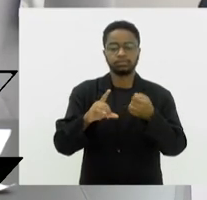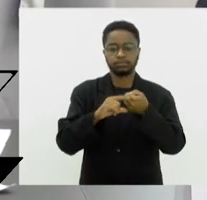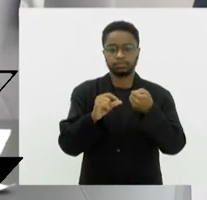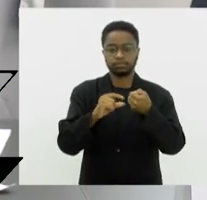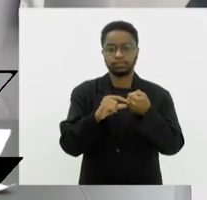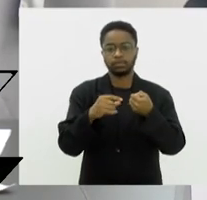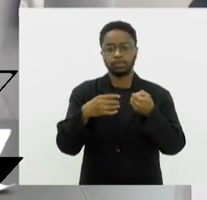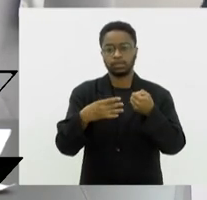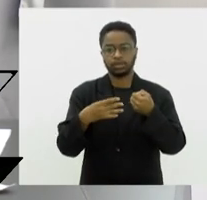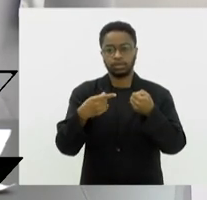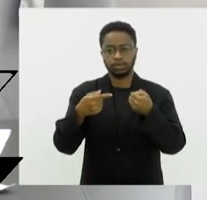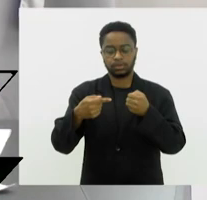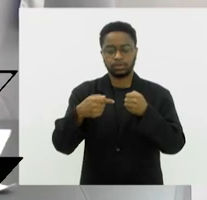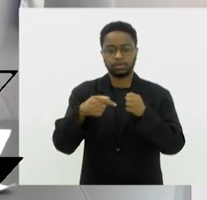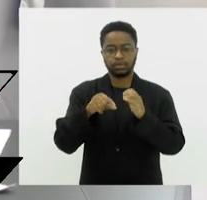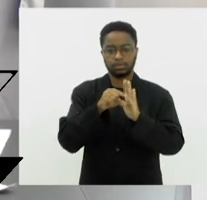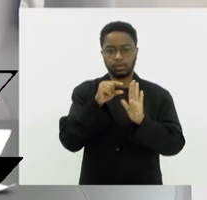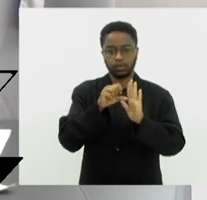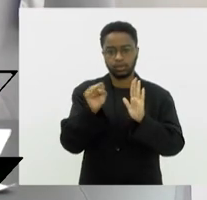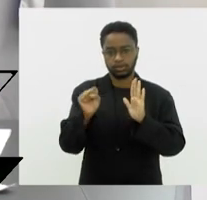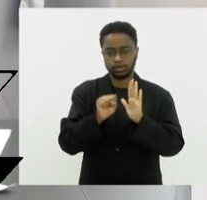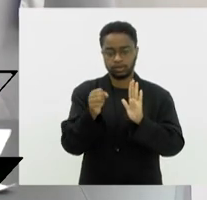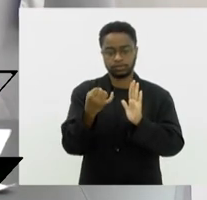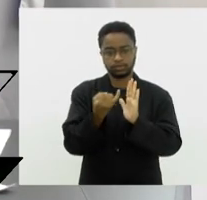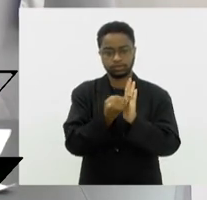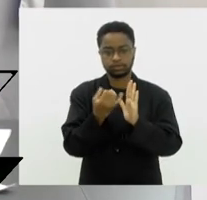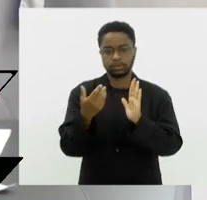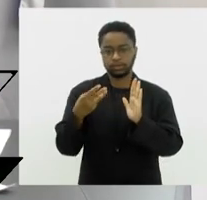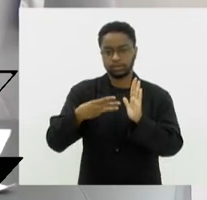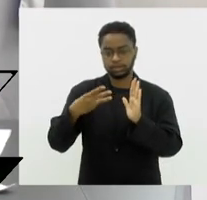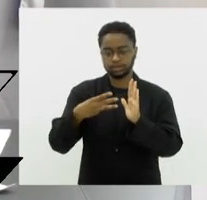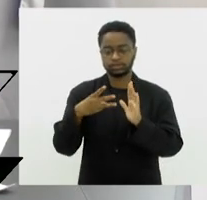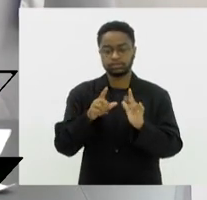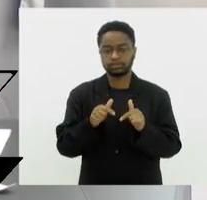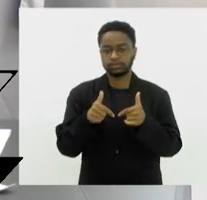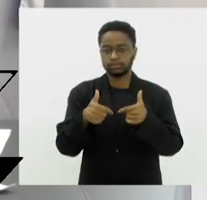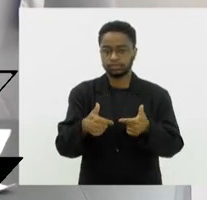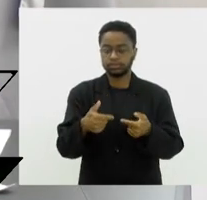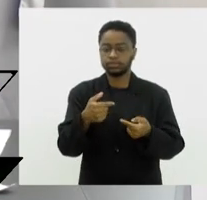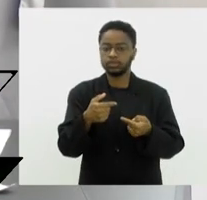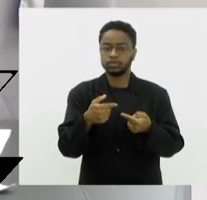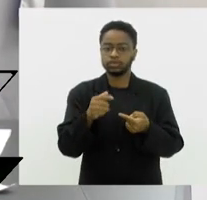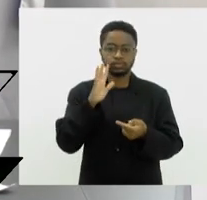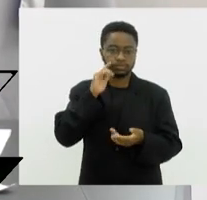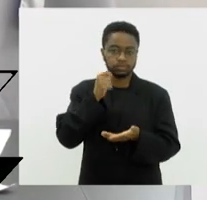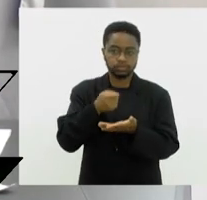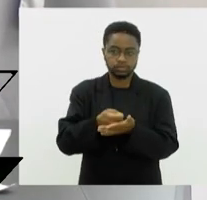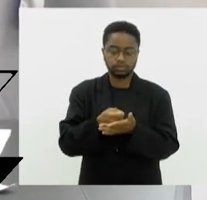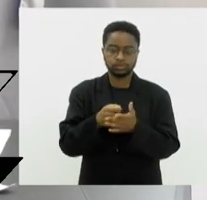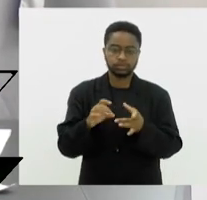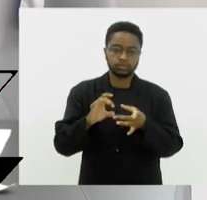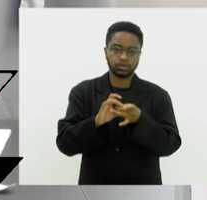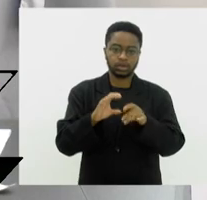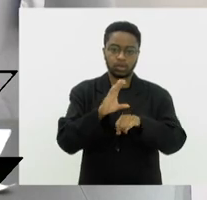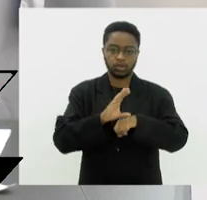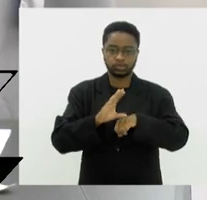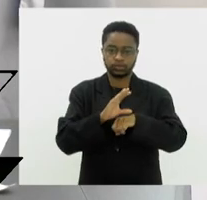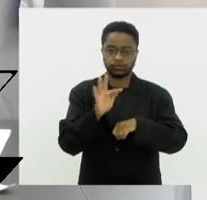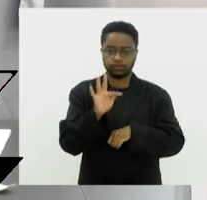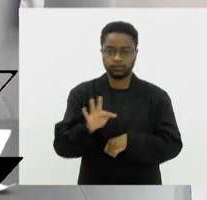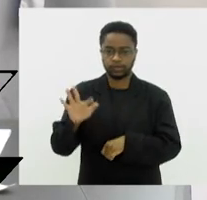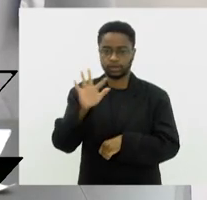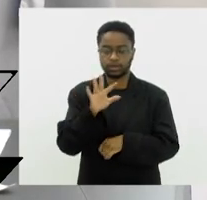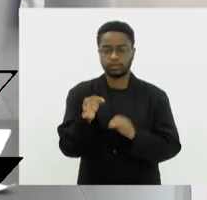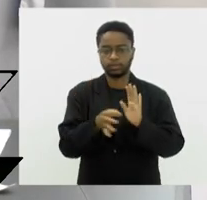8º, inciso 3º, do ato das disposições constitucionais transitórias, ADCT, da Constituição Federal. O parecer é